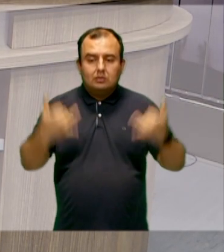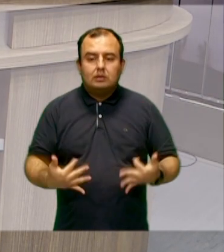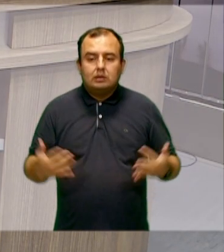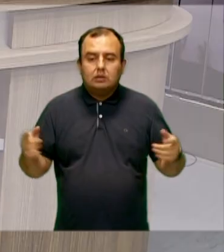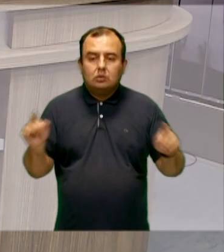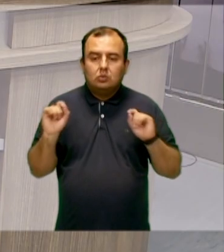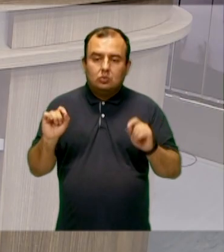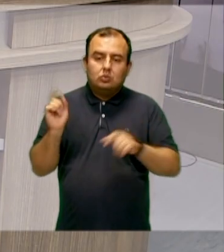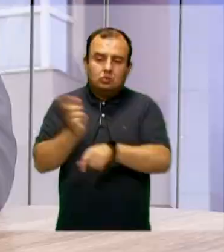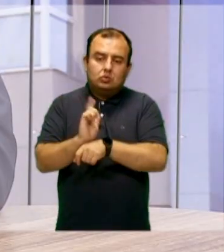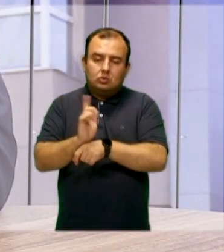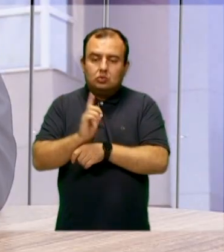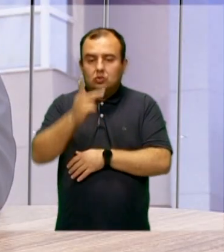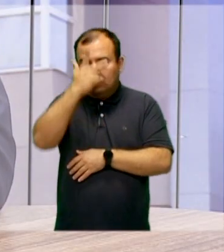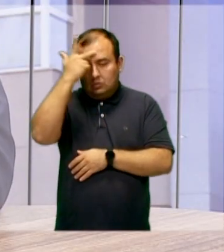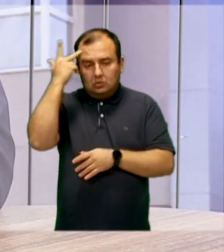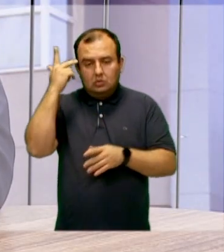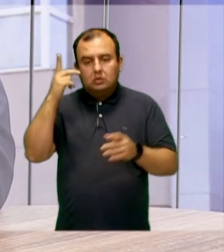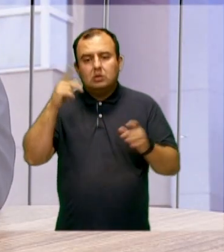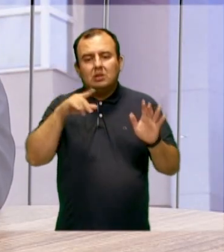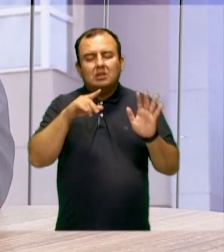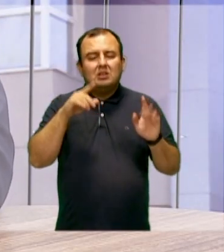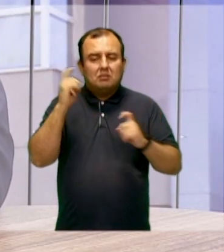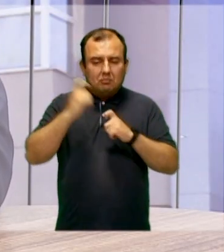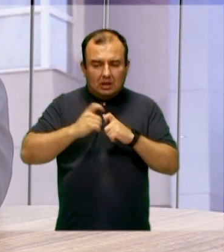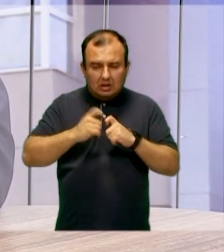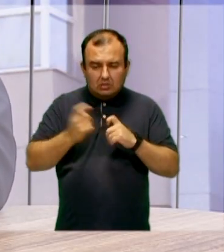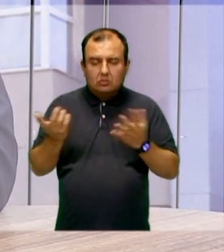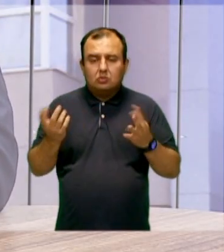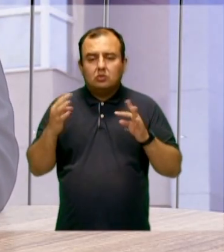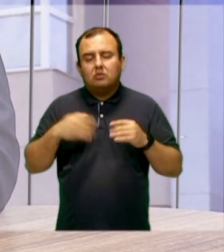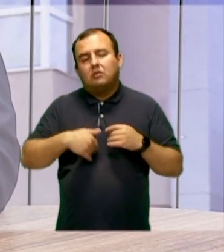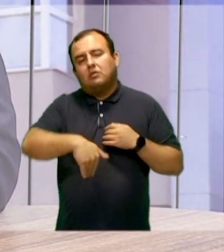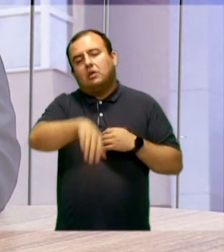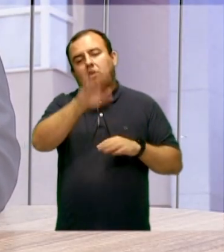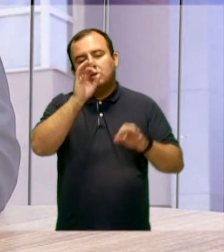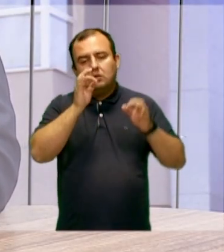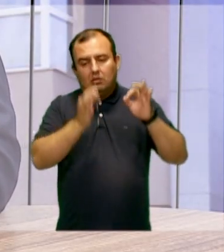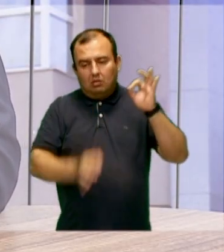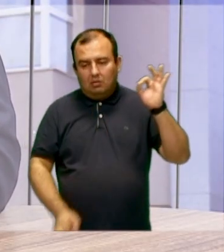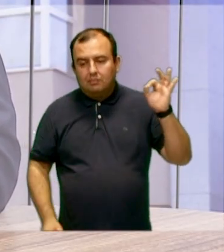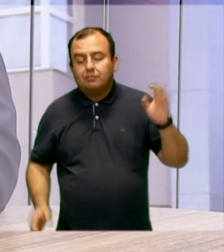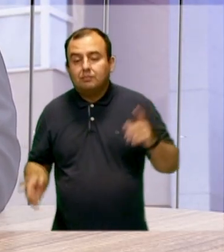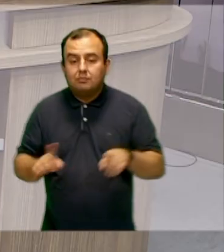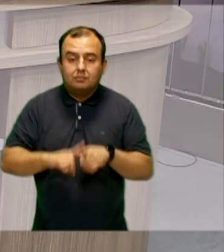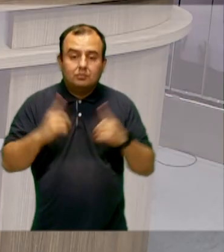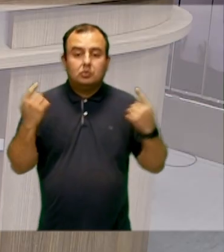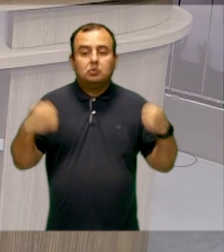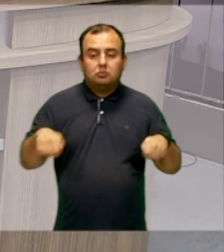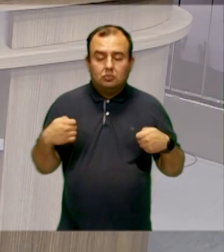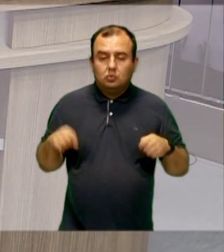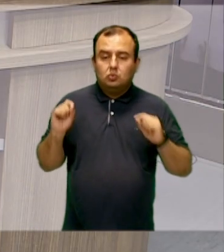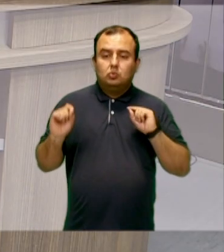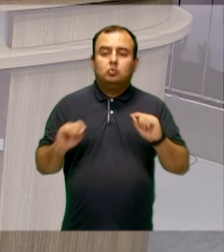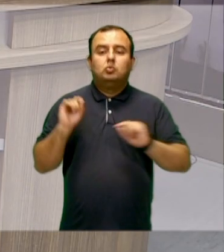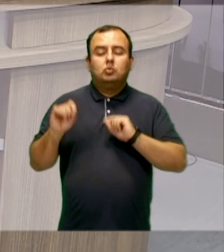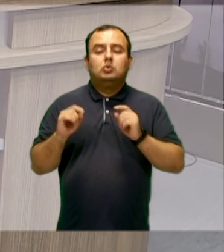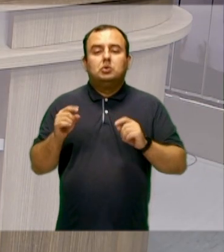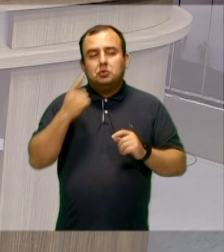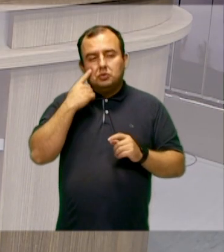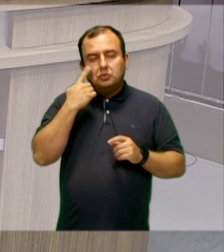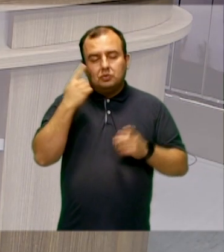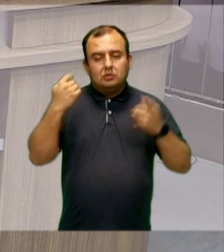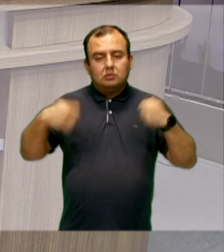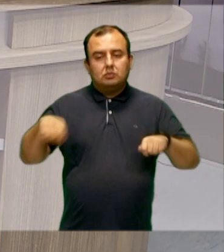nossa gestão de pessoas, nossa perícia médica, tudo isso, a gente vai longe. Mas a gente precisa... A gente está fazendo a questão do